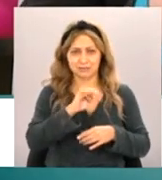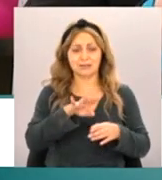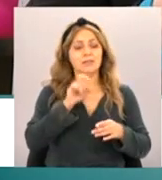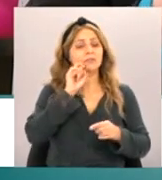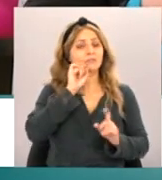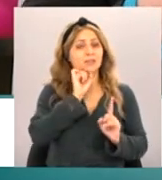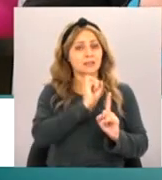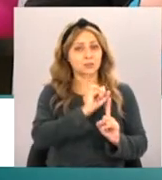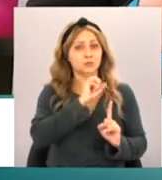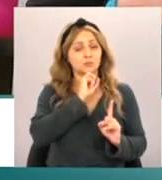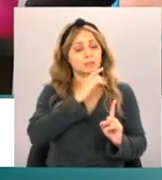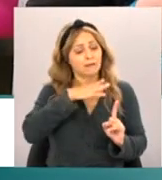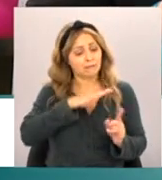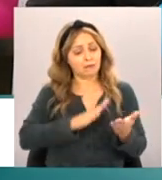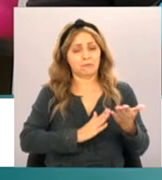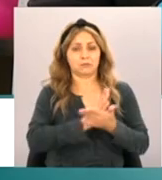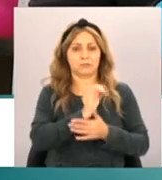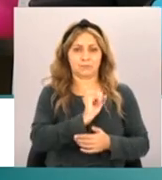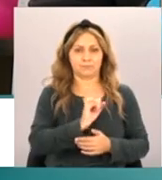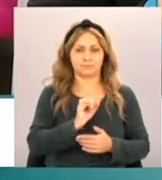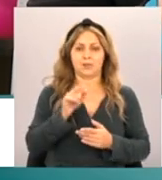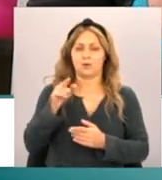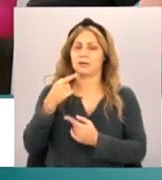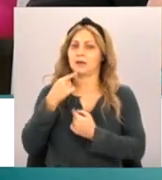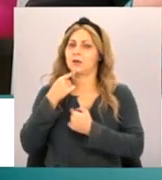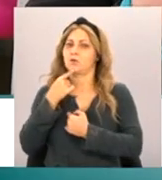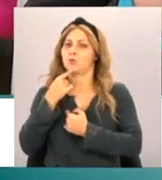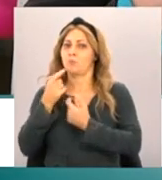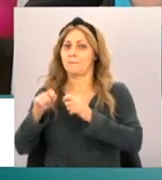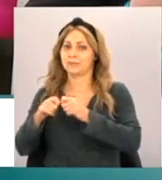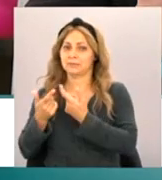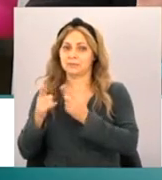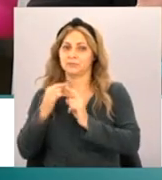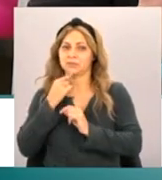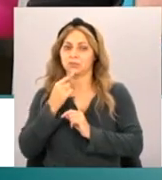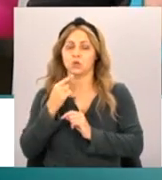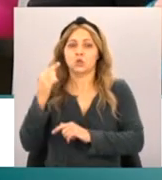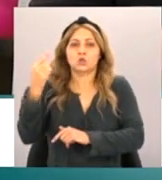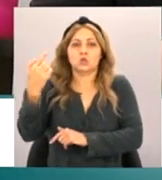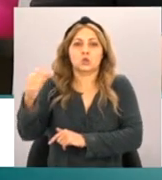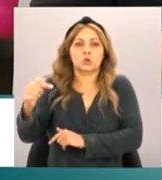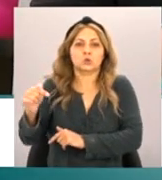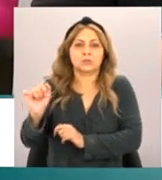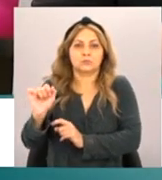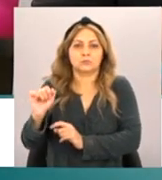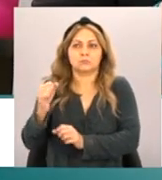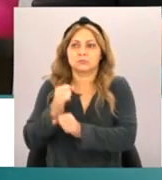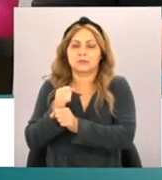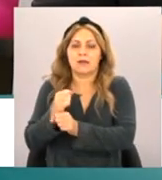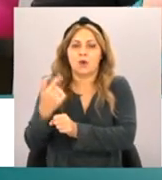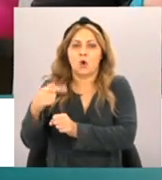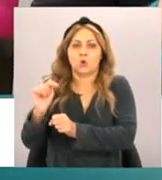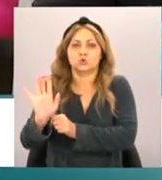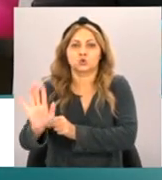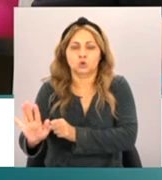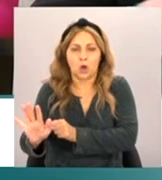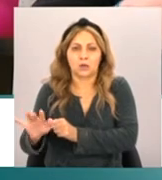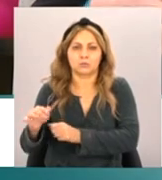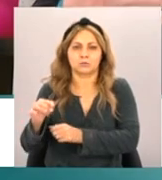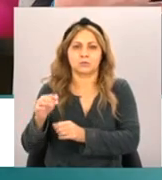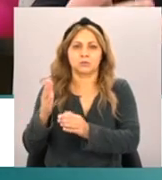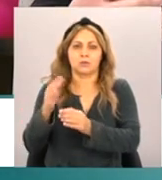foi que pediu assim farei quando vejo expressões como sobre a exclusividade que se vai equacionar e